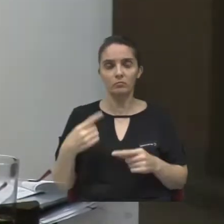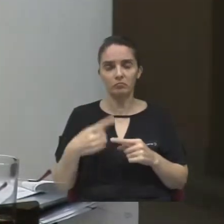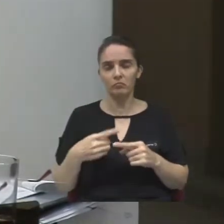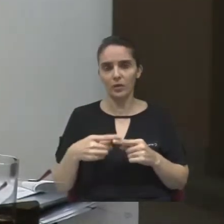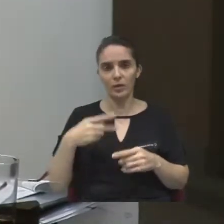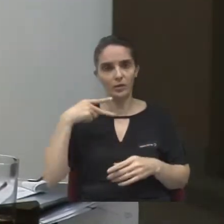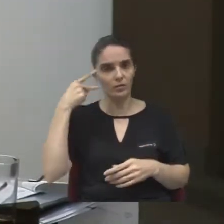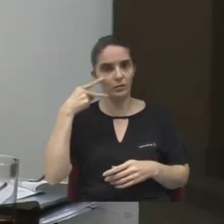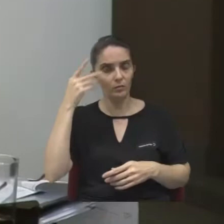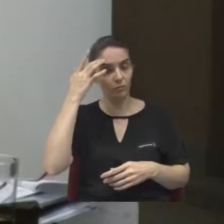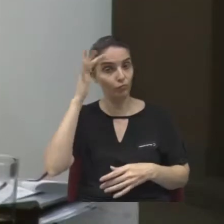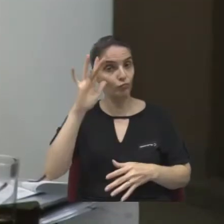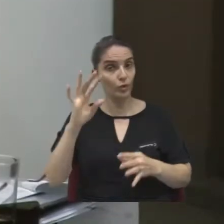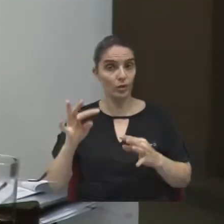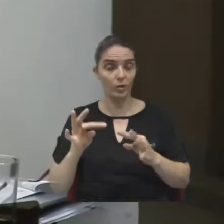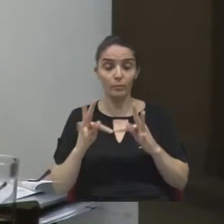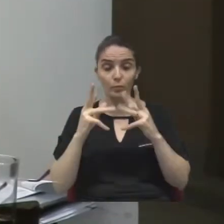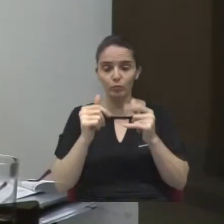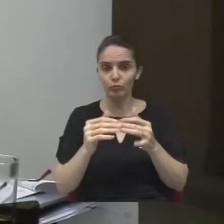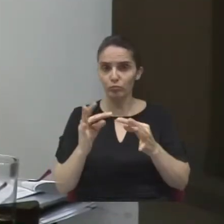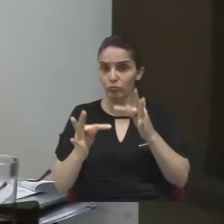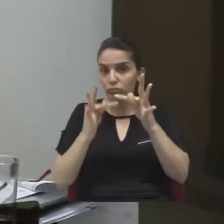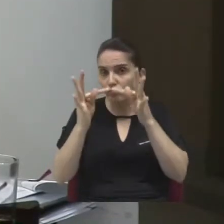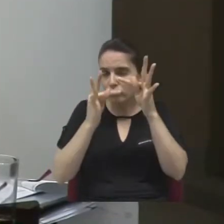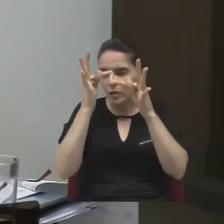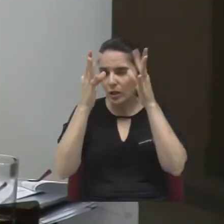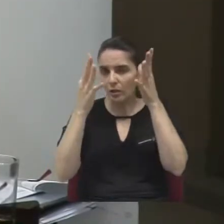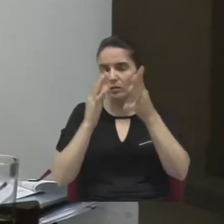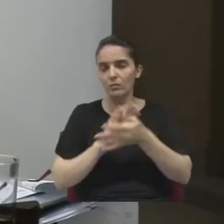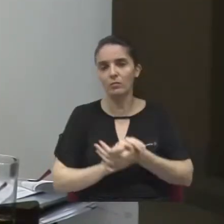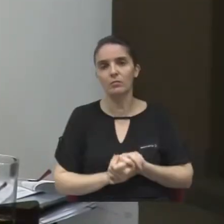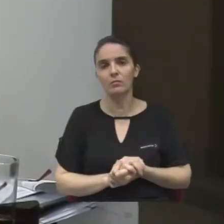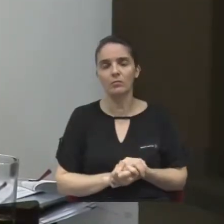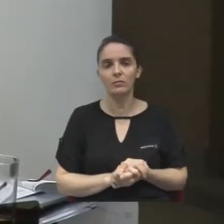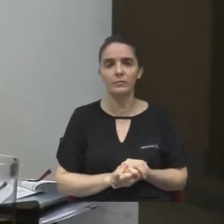técnica dessa colocação,